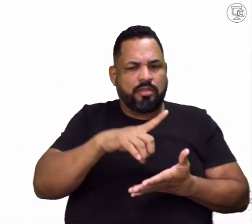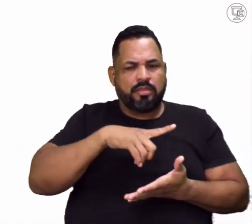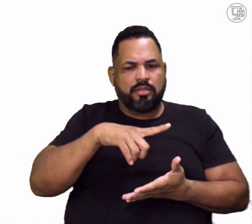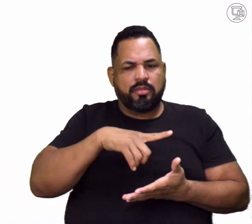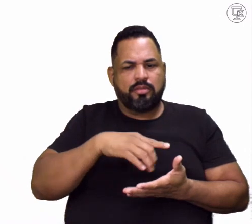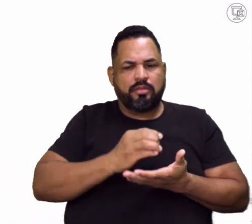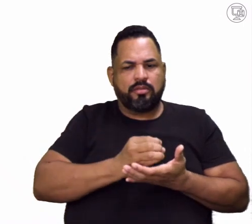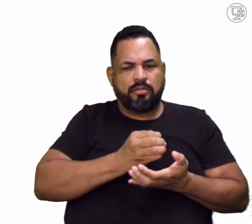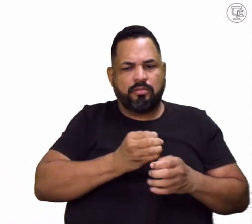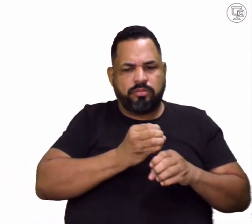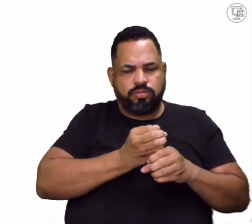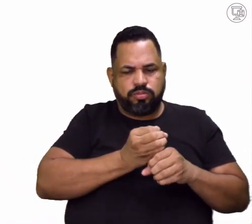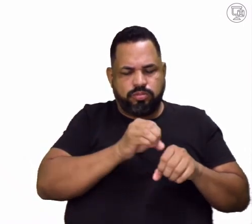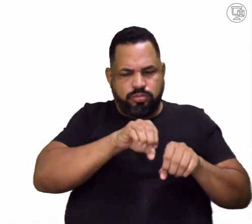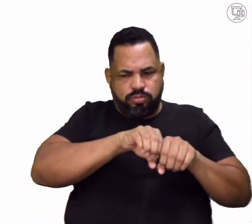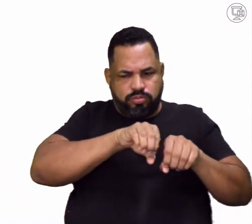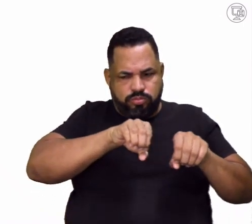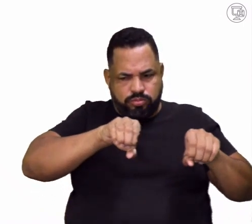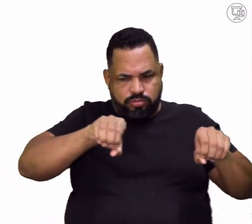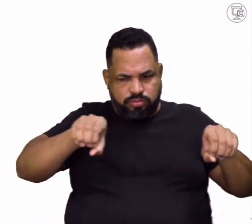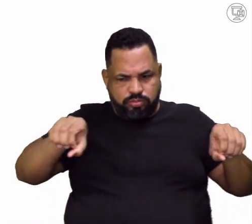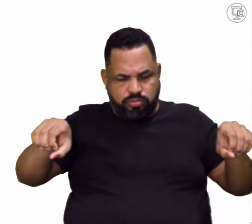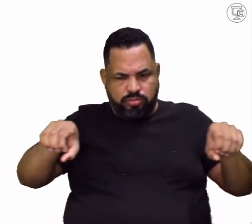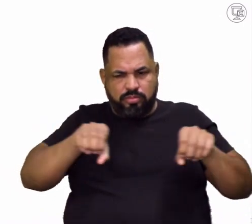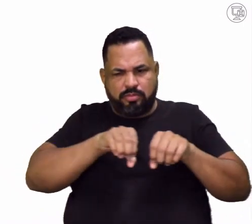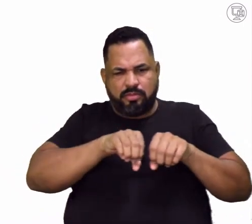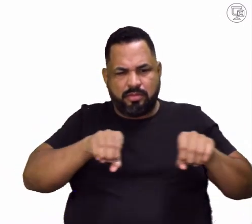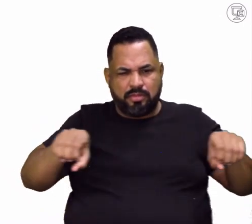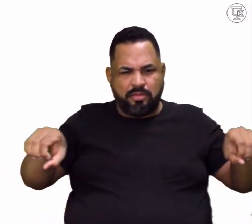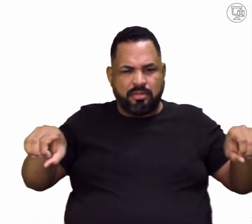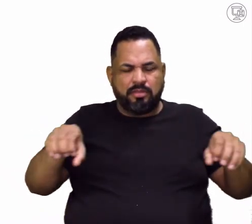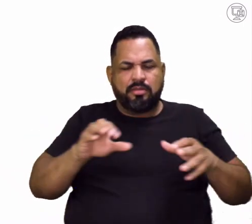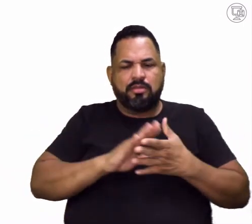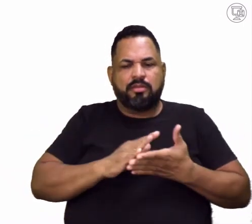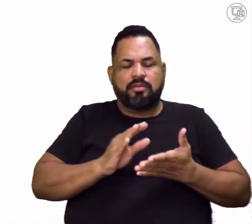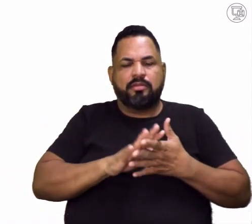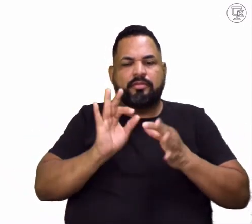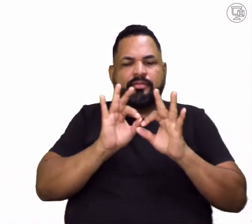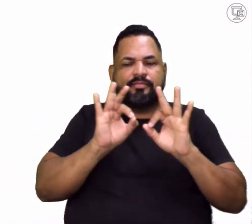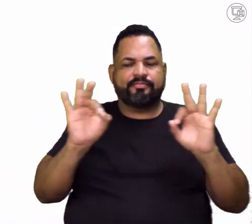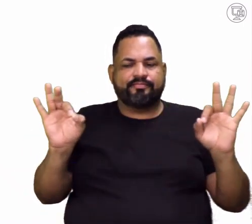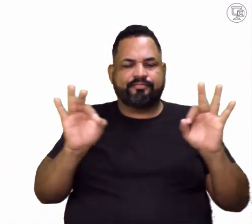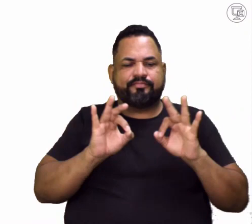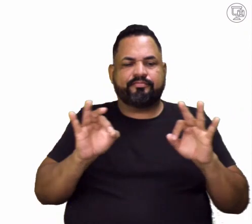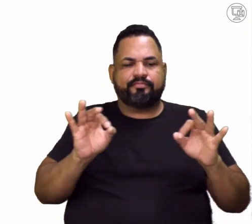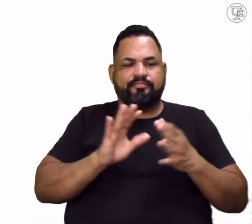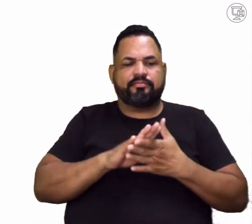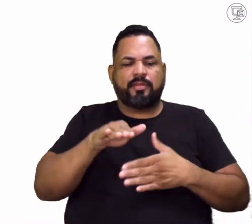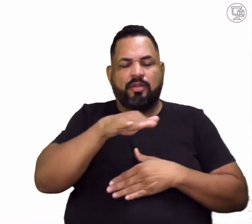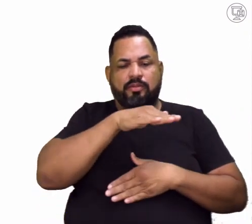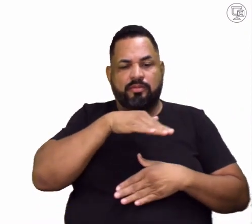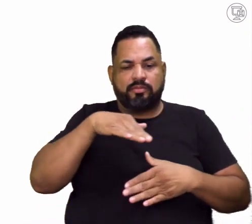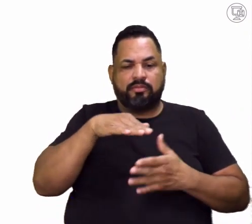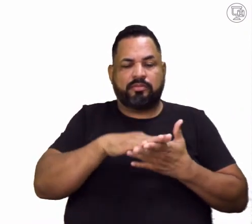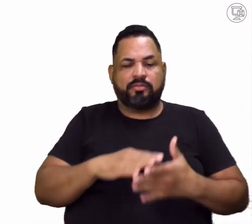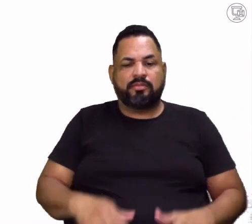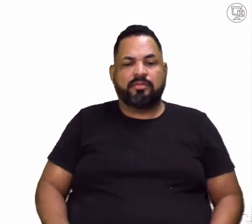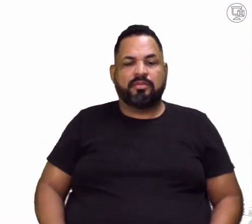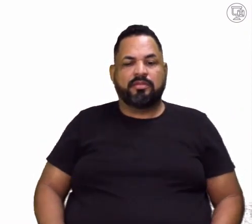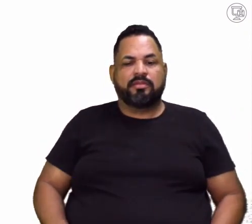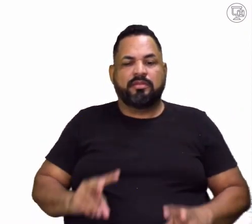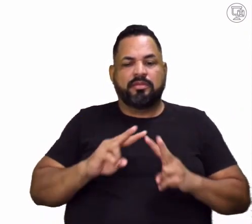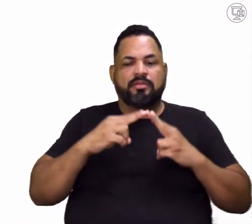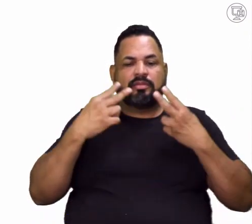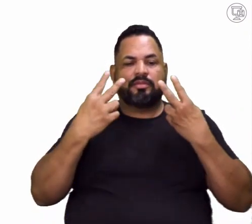ele possui um tubo graduado né tem que ter agradação medida né Isso é superfície ou seja